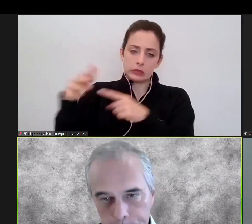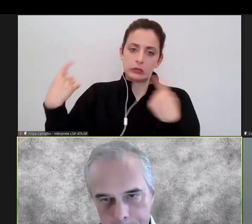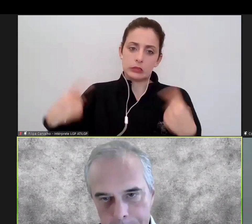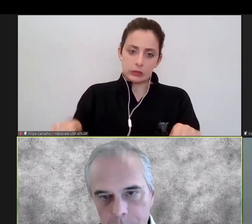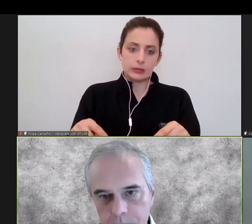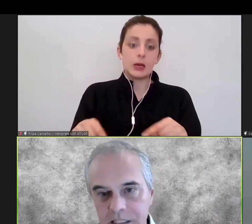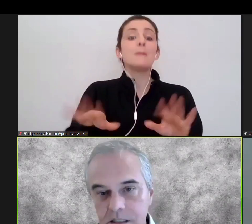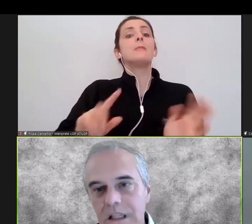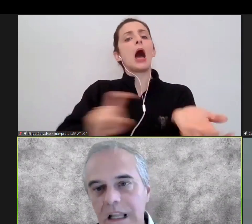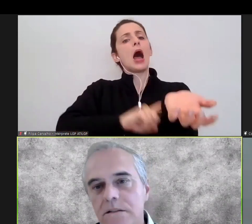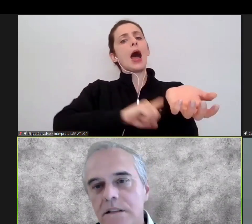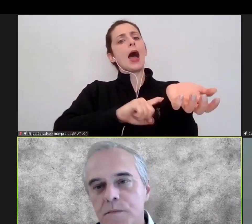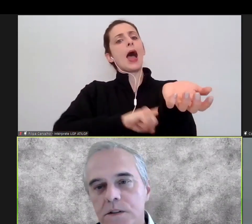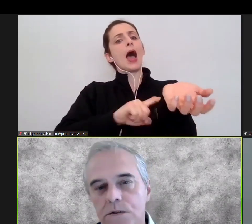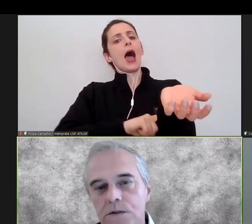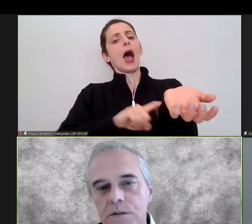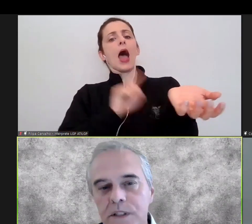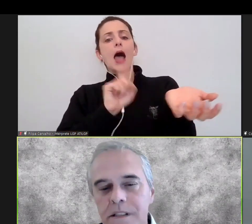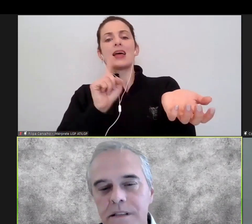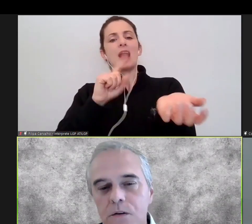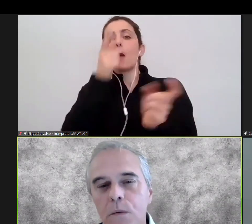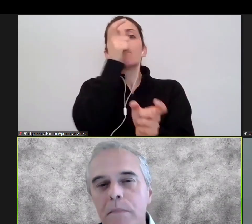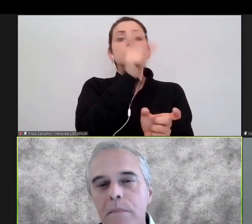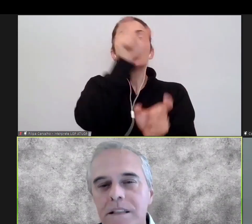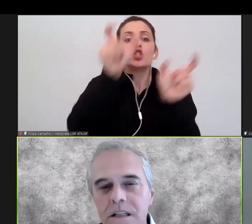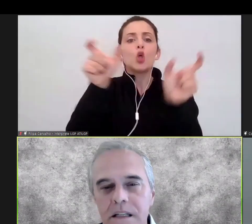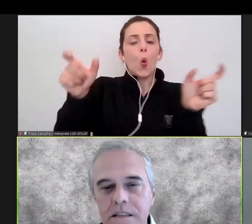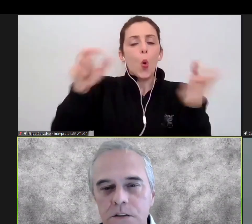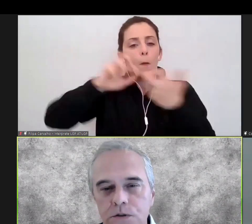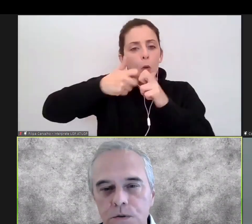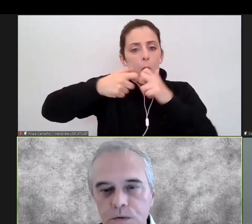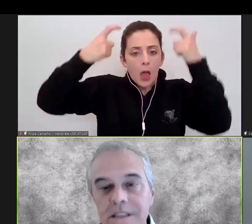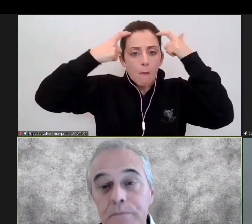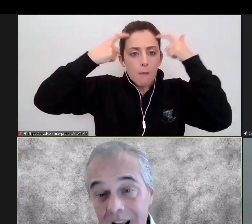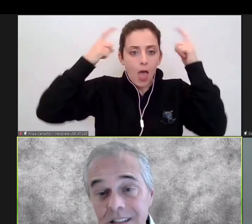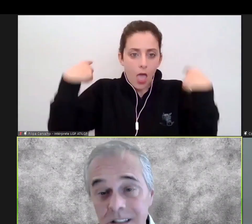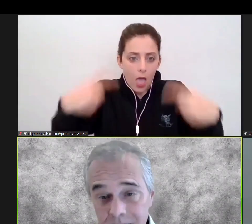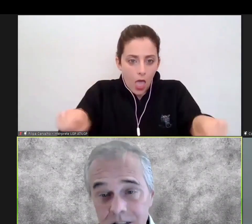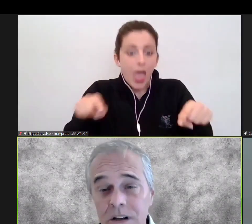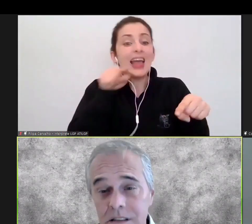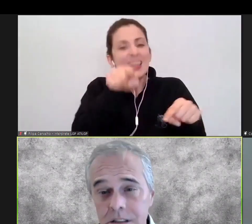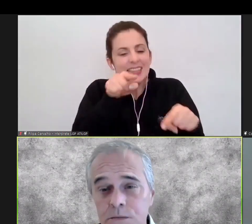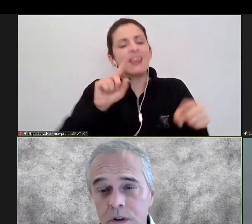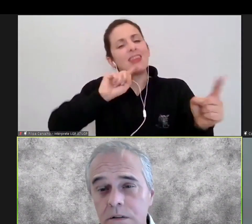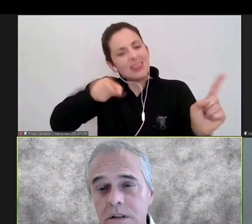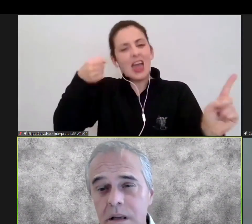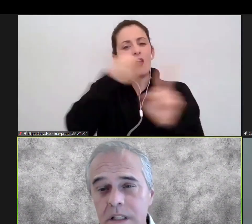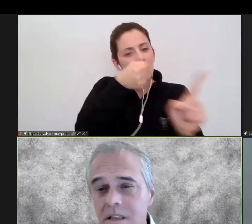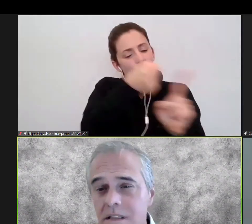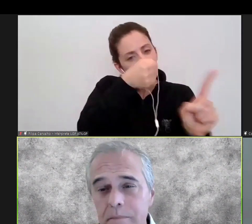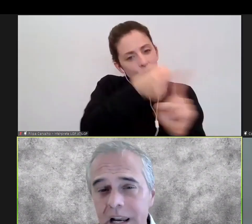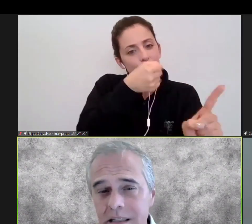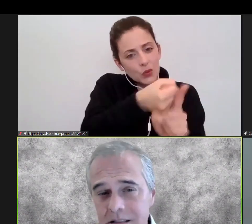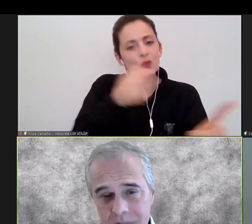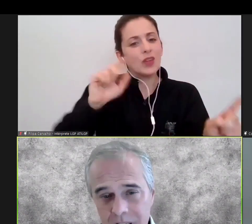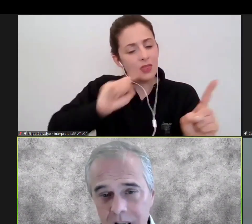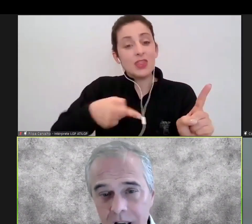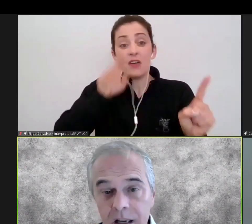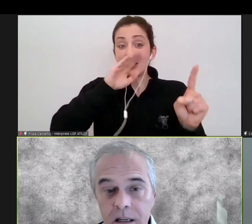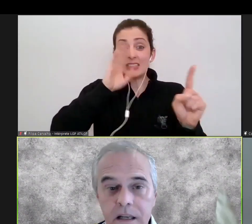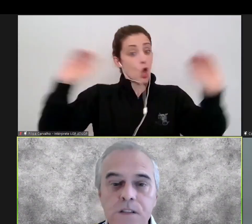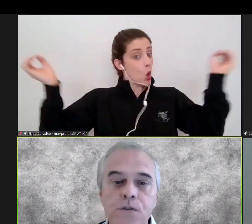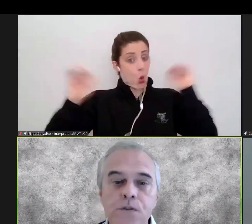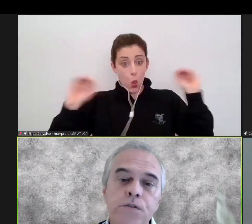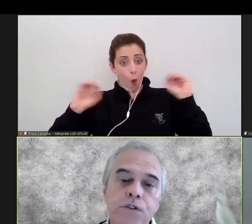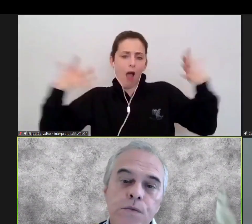estrutural, mas isolado nas pessoas. Por isso, esse combate a essas estruturas e práticas que são racismo no recrutamento, ele desaparece.